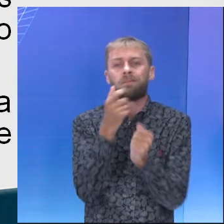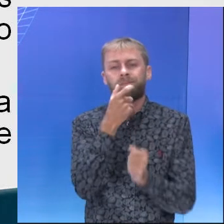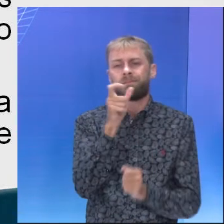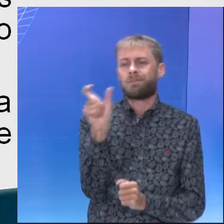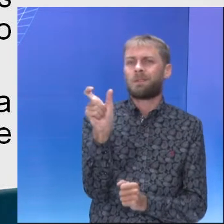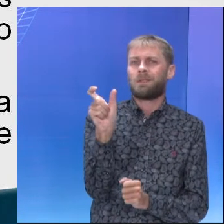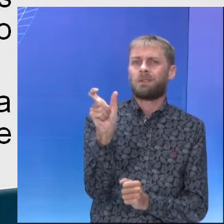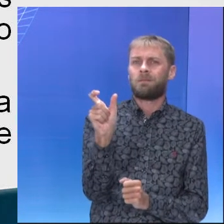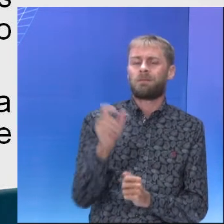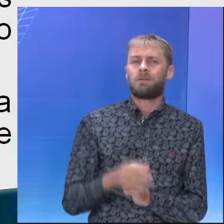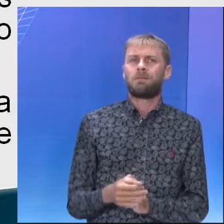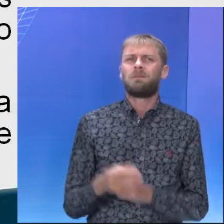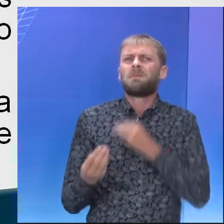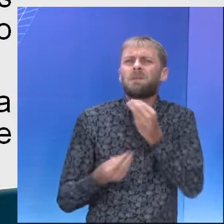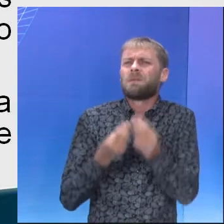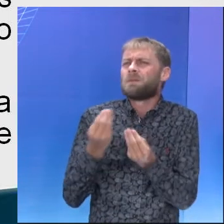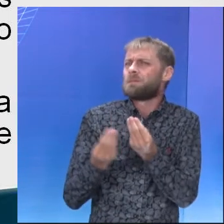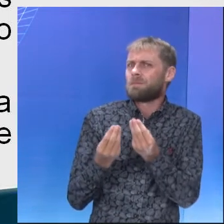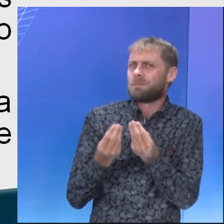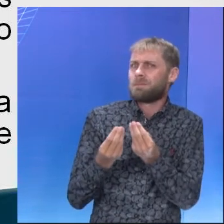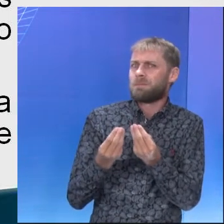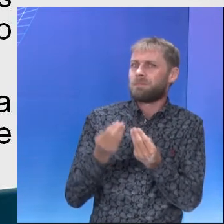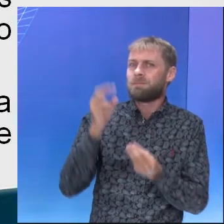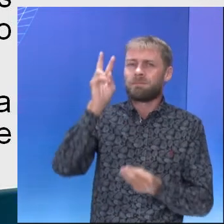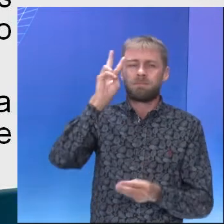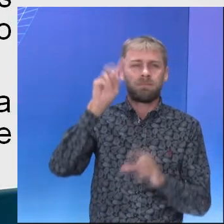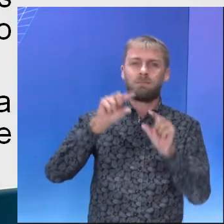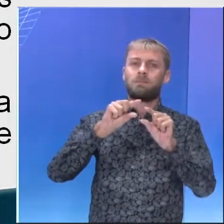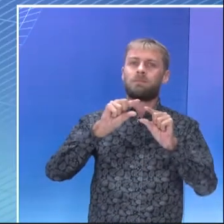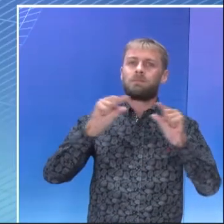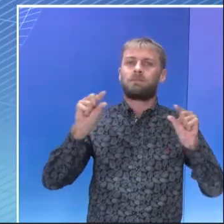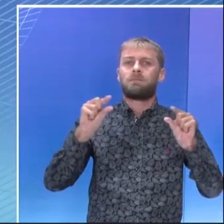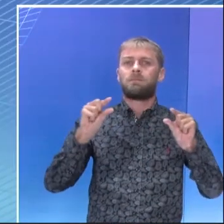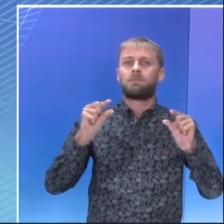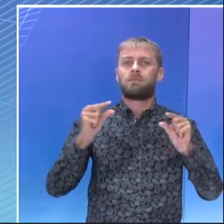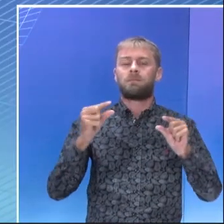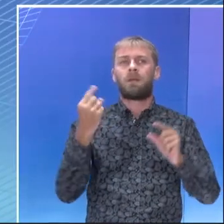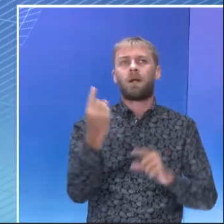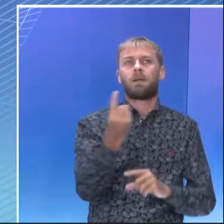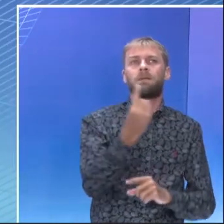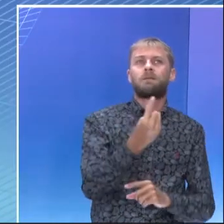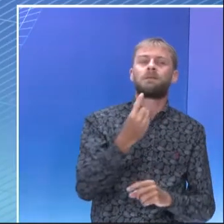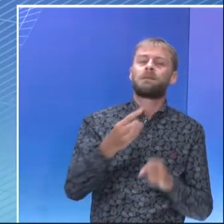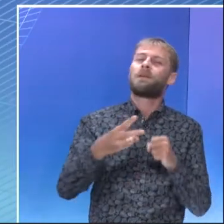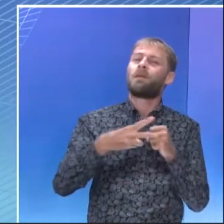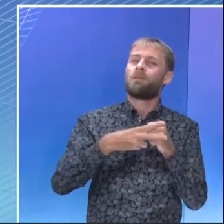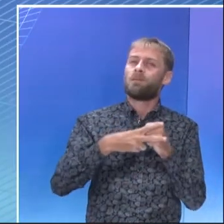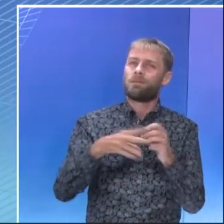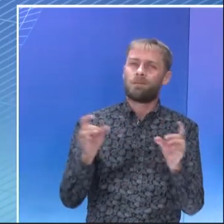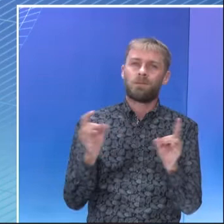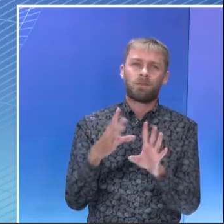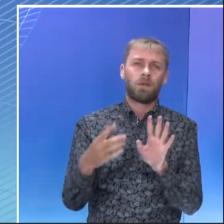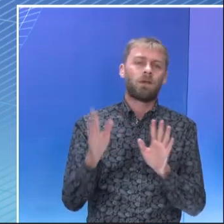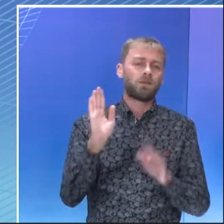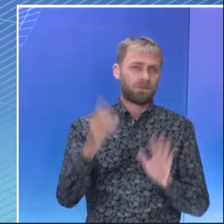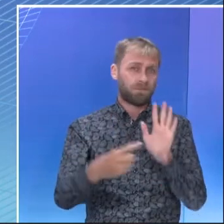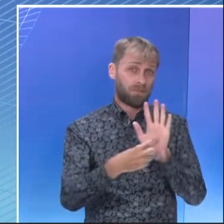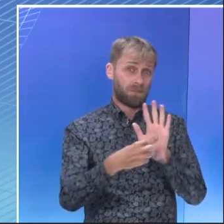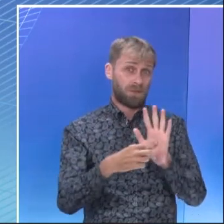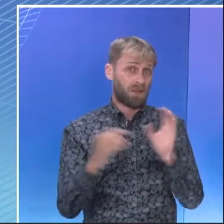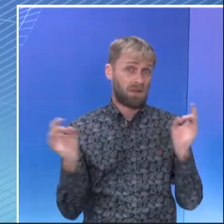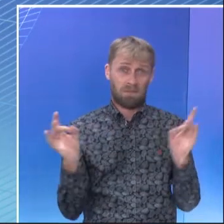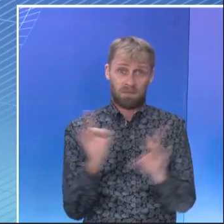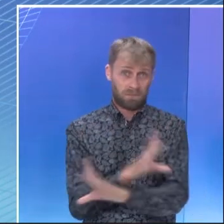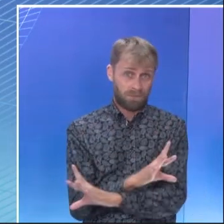Como assim geralmente não aceitam complemento? Lembra que quando uma oração, às vezes o verbo por si só, ele já indica tudo o que quer dizer,